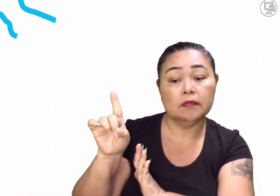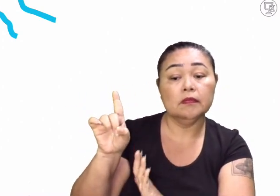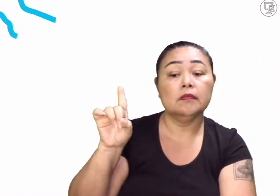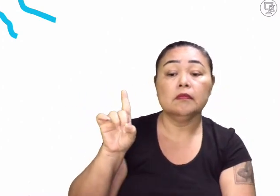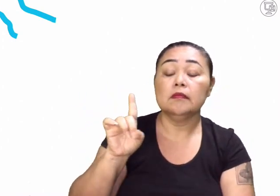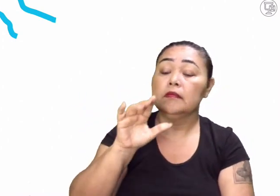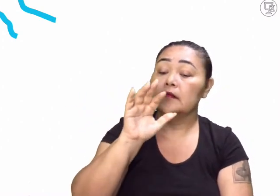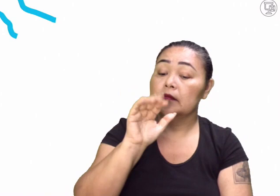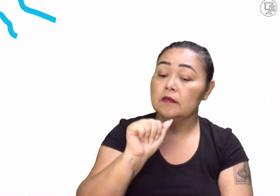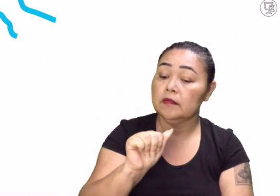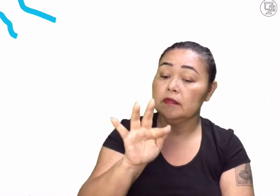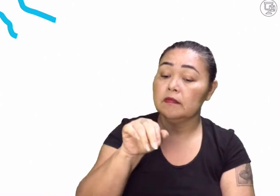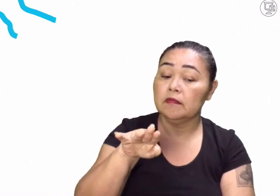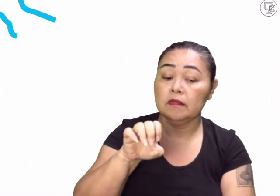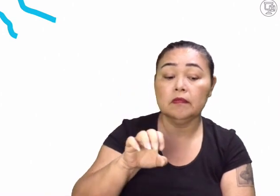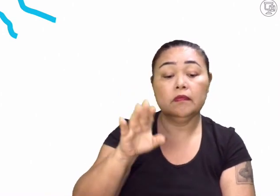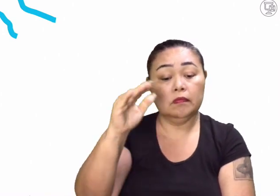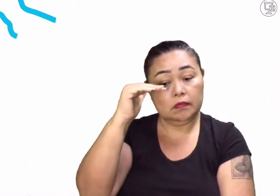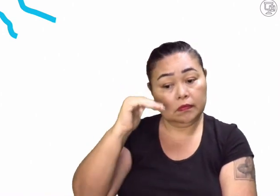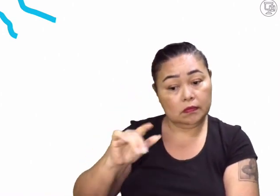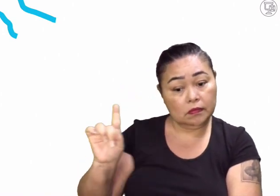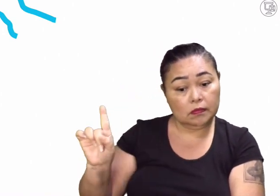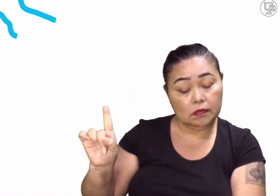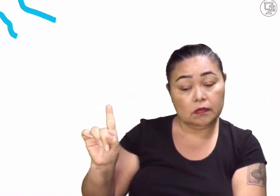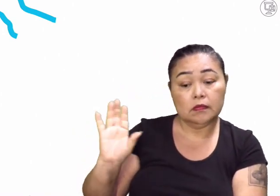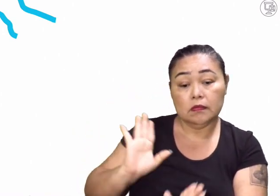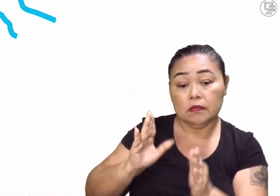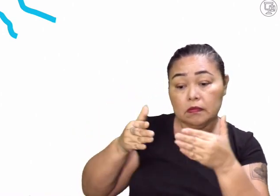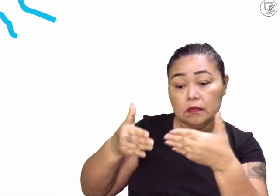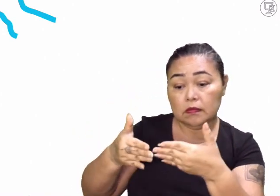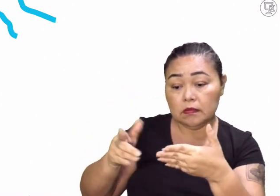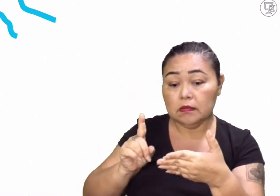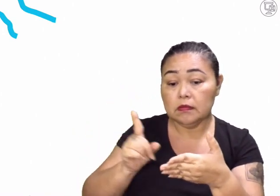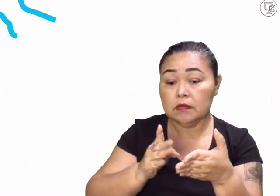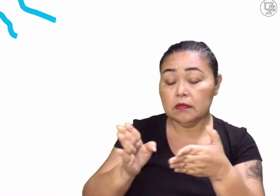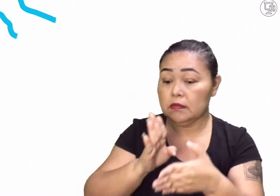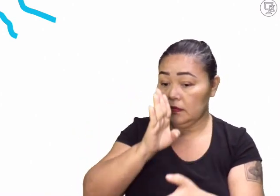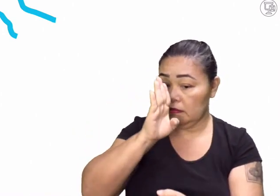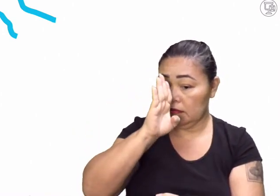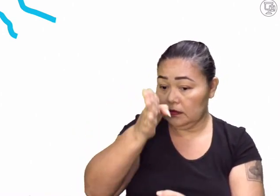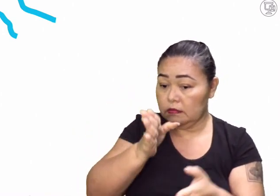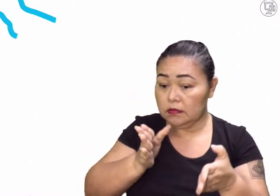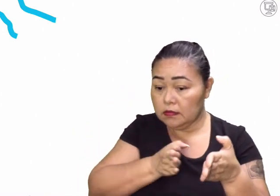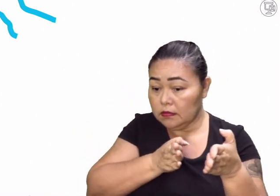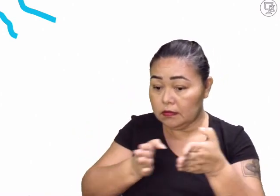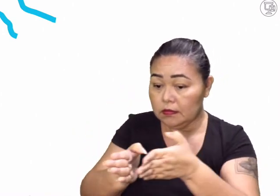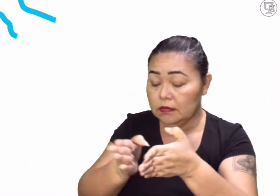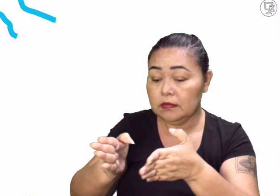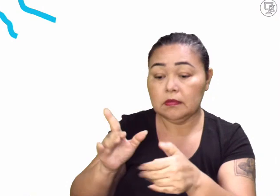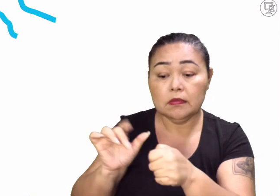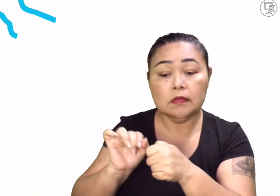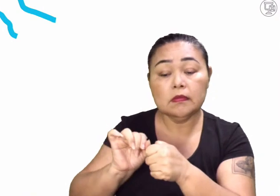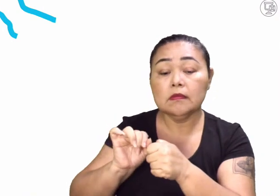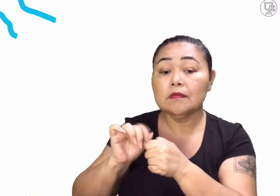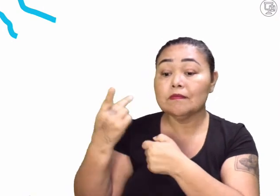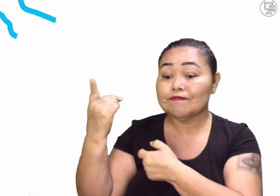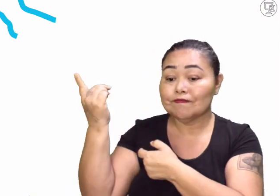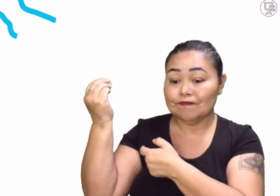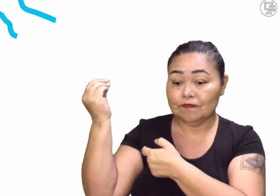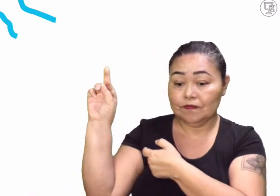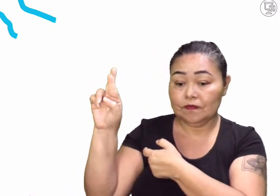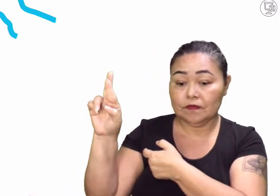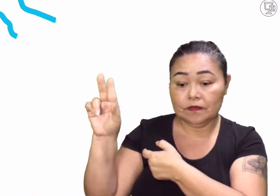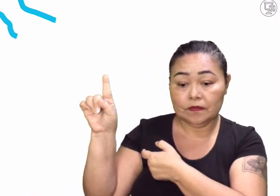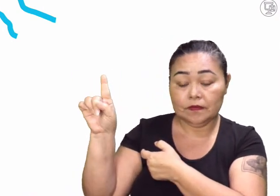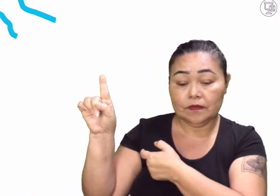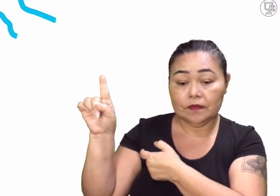Então, afluente e subafluente, confluente e esse nosso rio principal, a gente tenha toda essa representação.